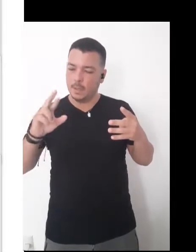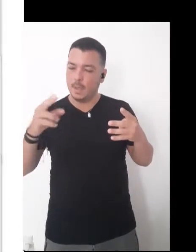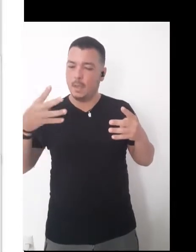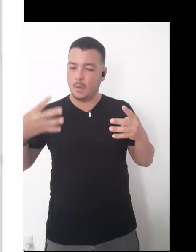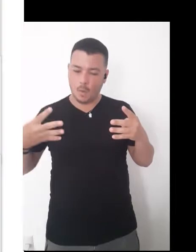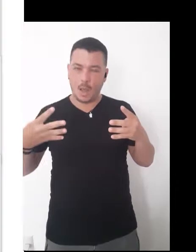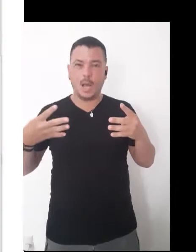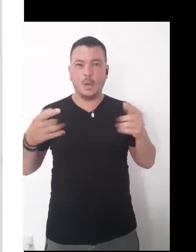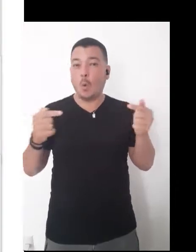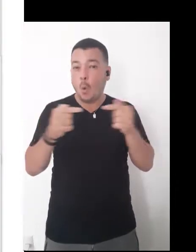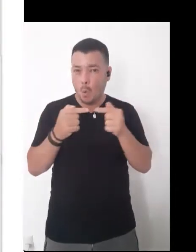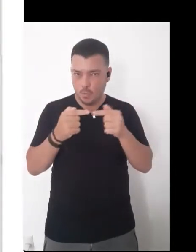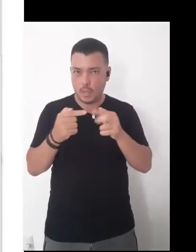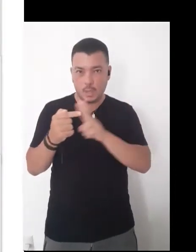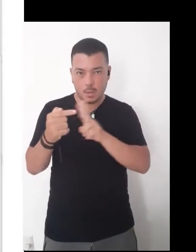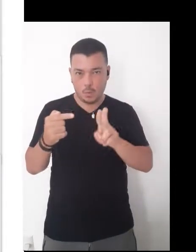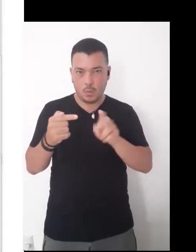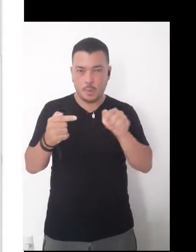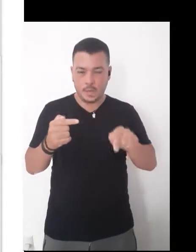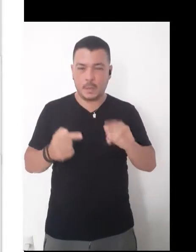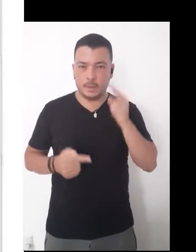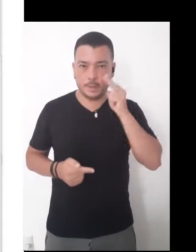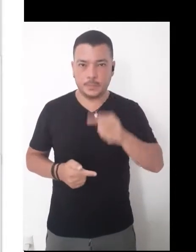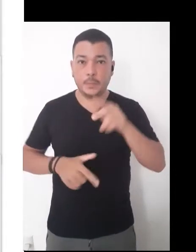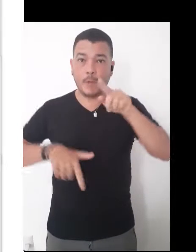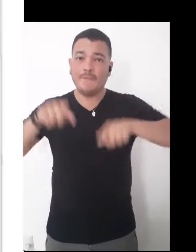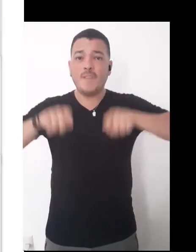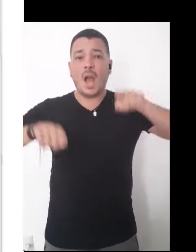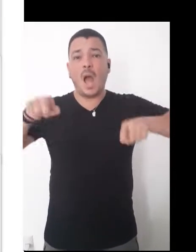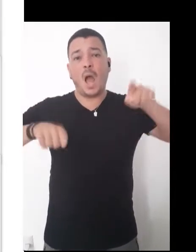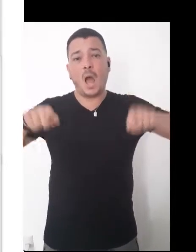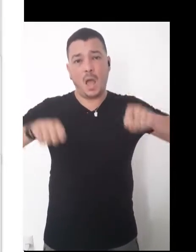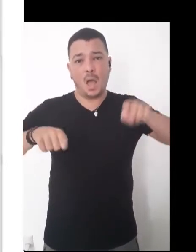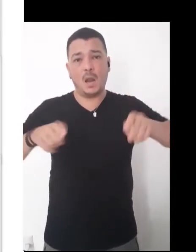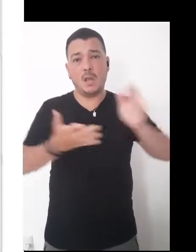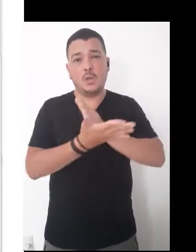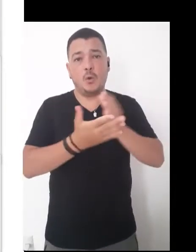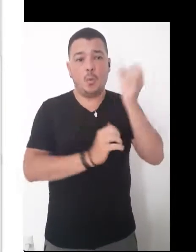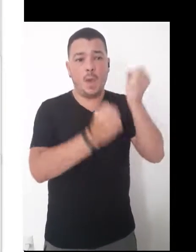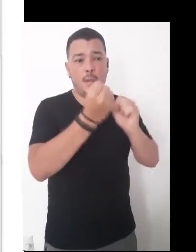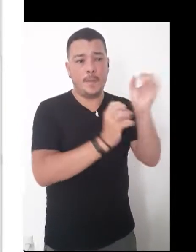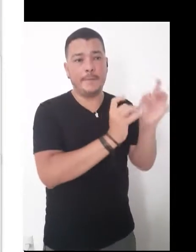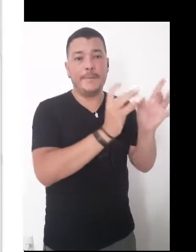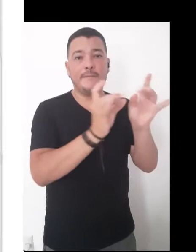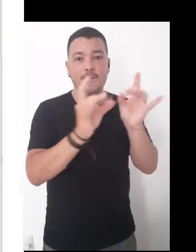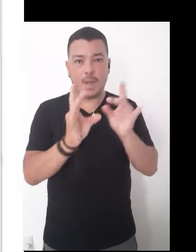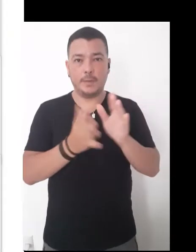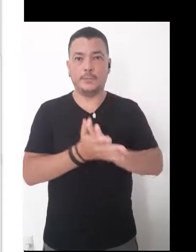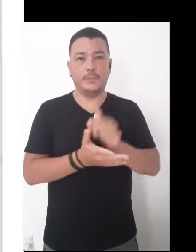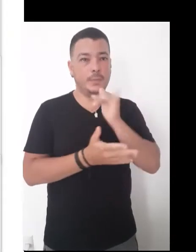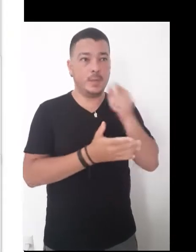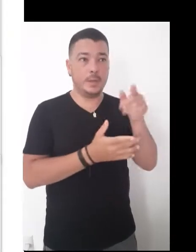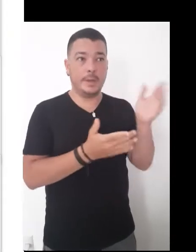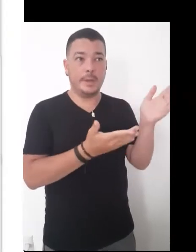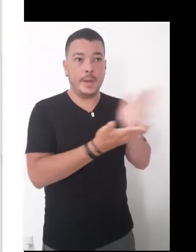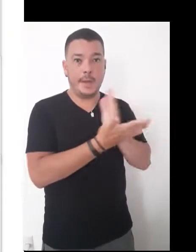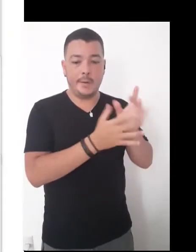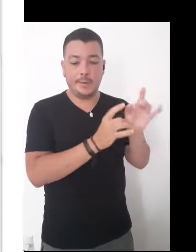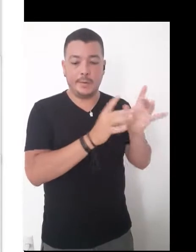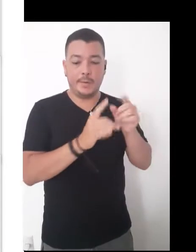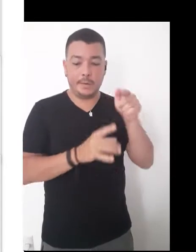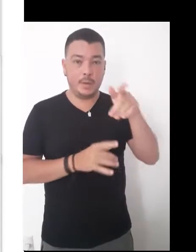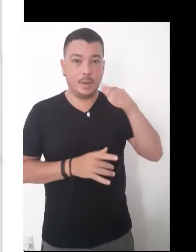PC4, DDR4. Então isso varia bastante de fabricante para fabricante. Tem fabricante, vamos pegar esse exemplo dessa imagem aqui de